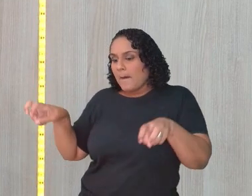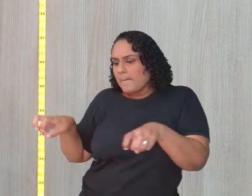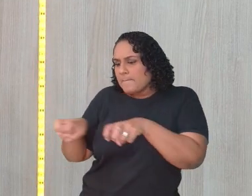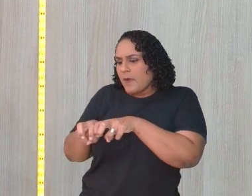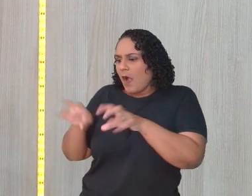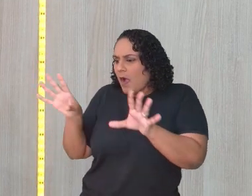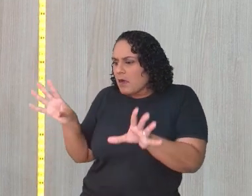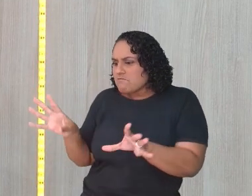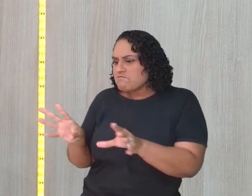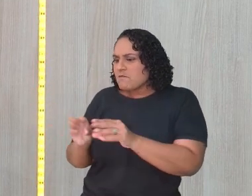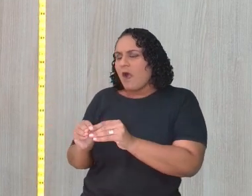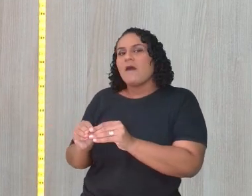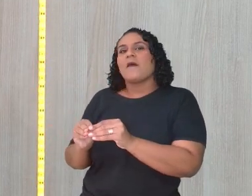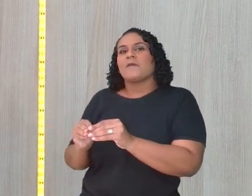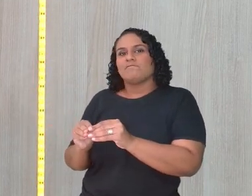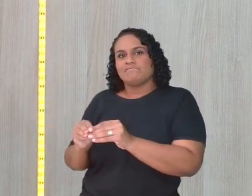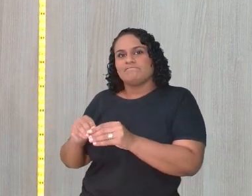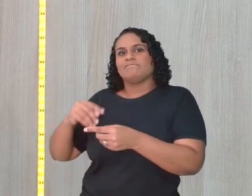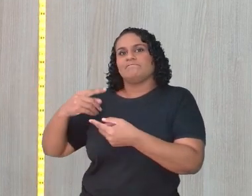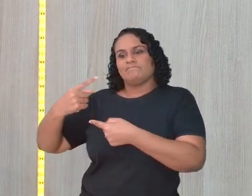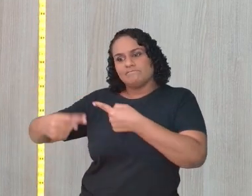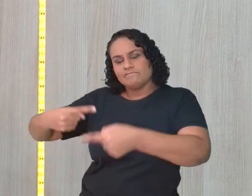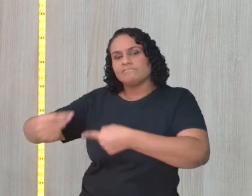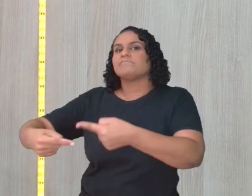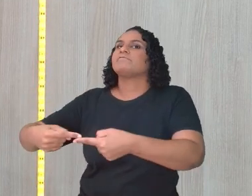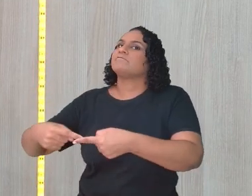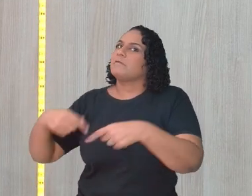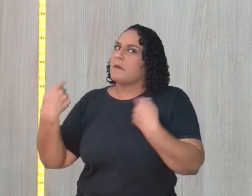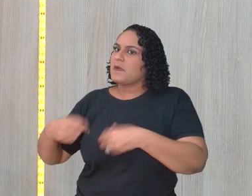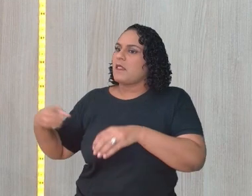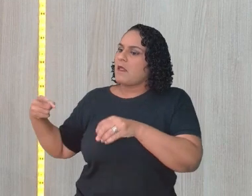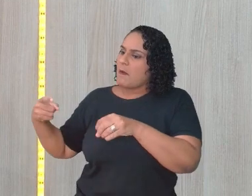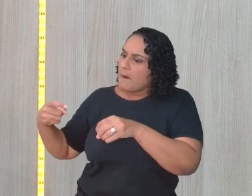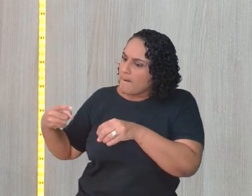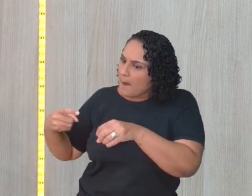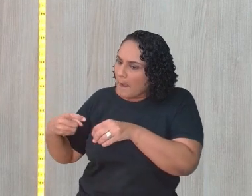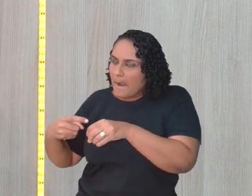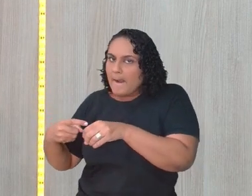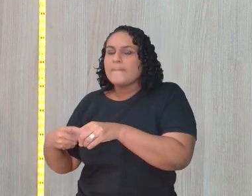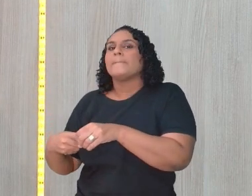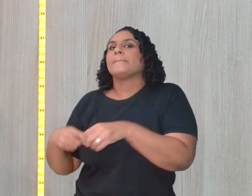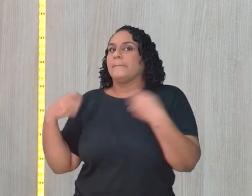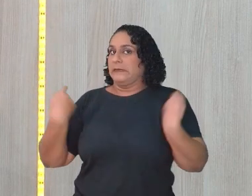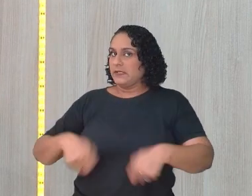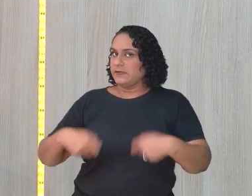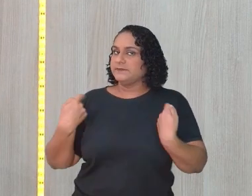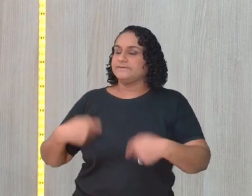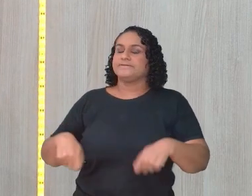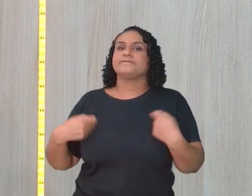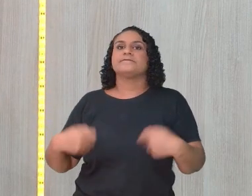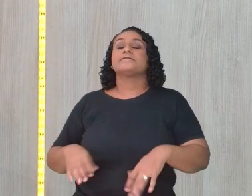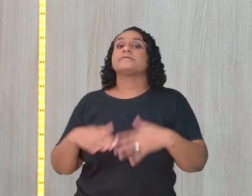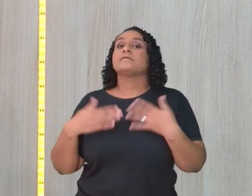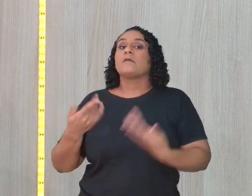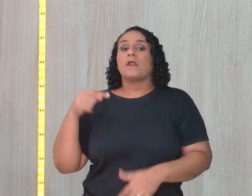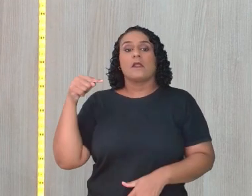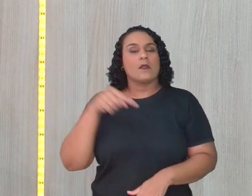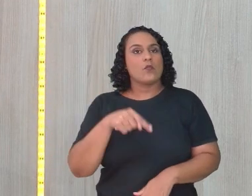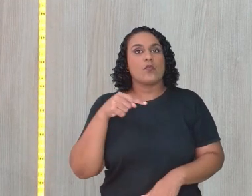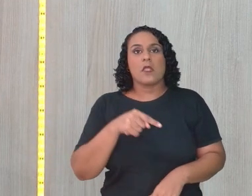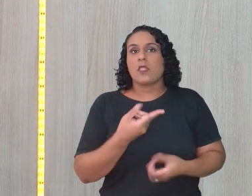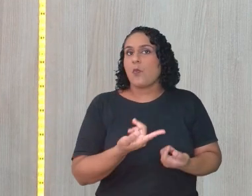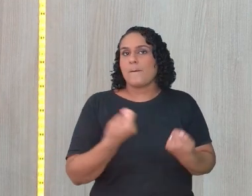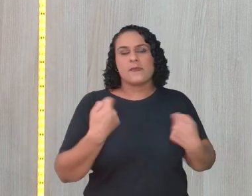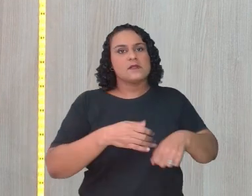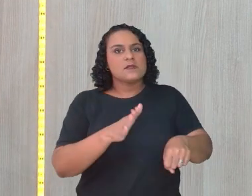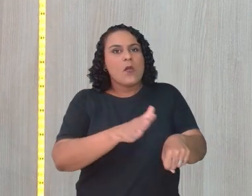que exige, que necessita dos gametas, tanto do gameta masculino e feminino. Então, no caso da reprodução